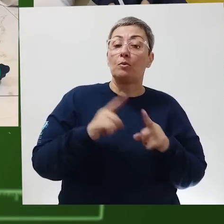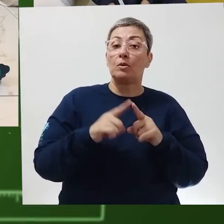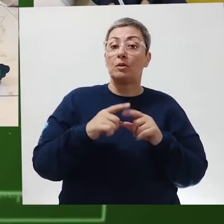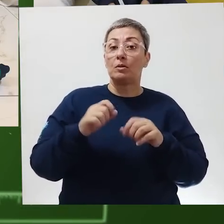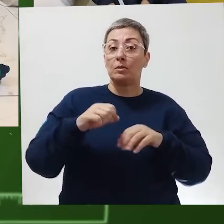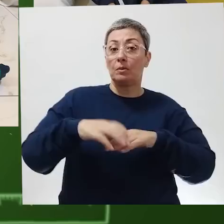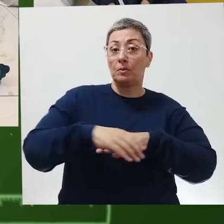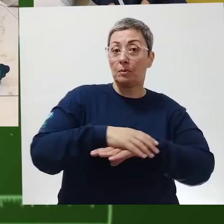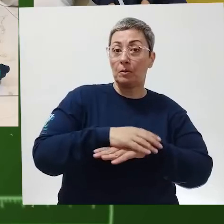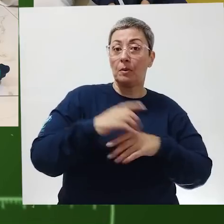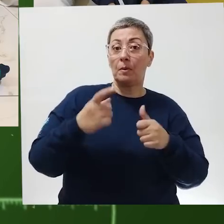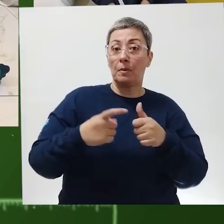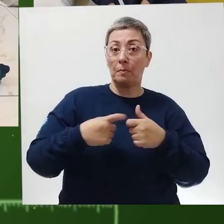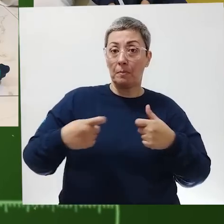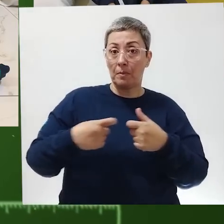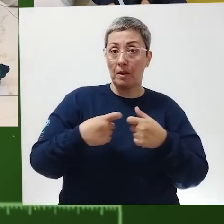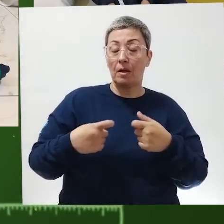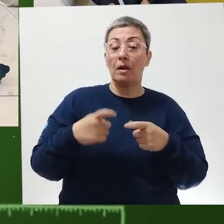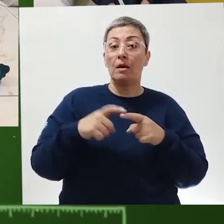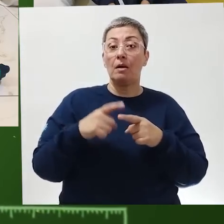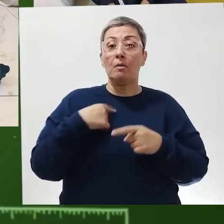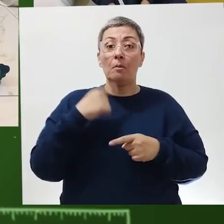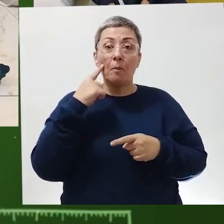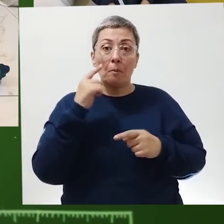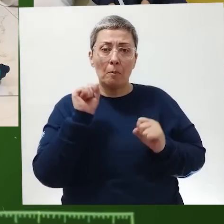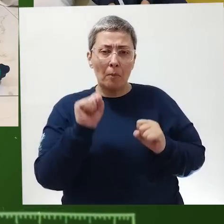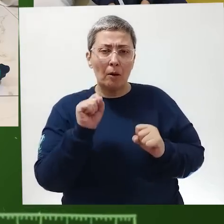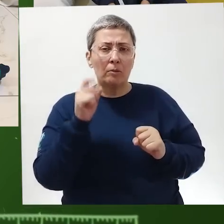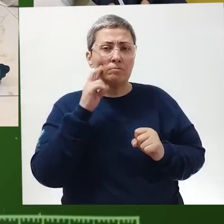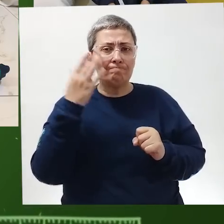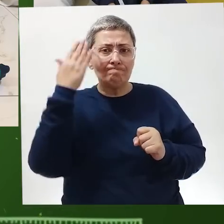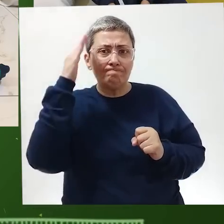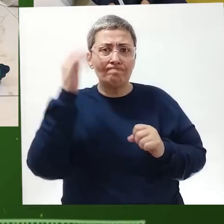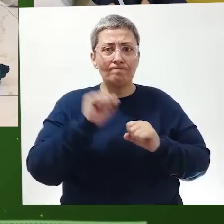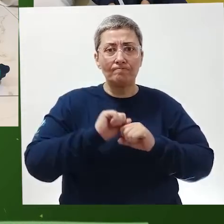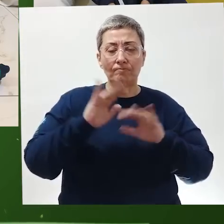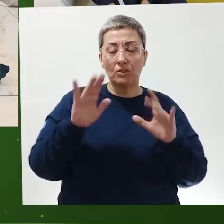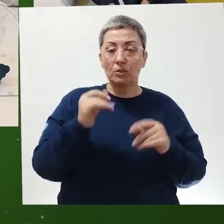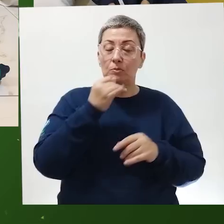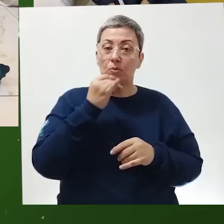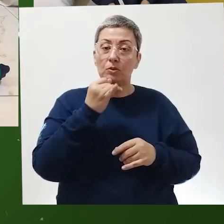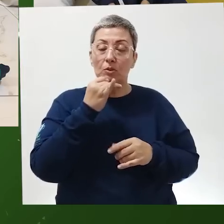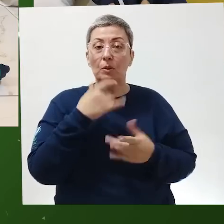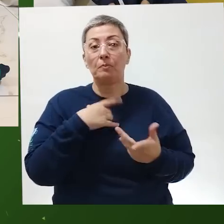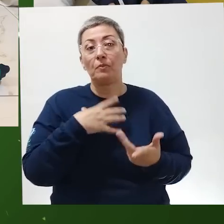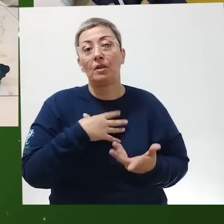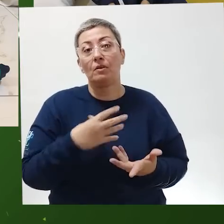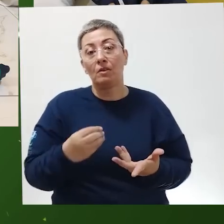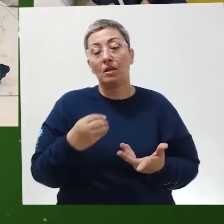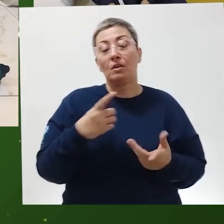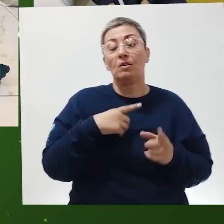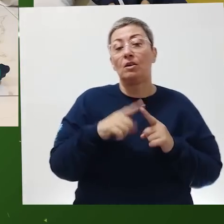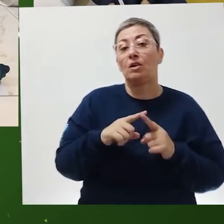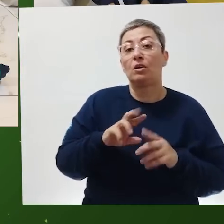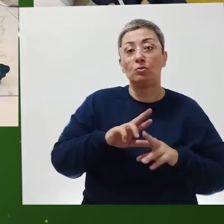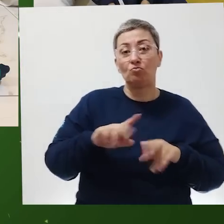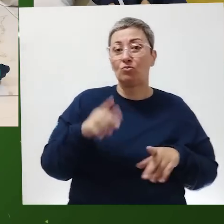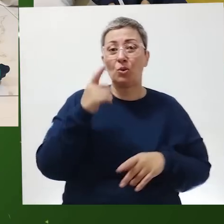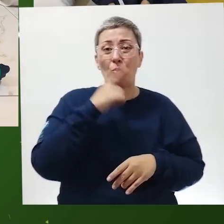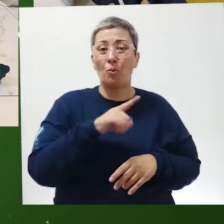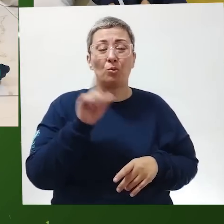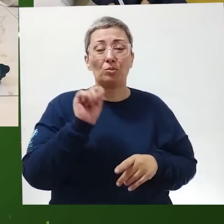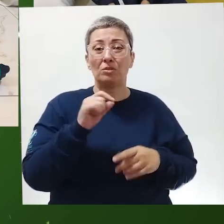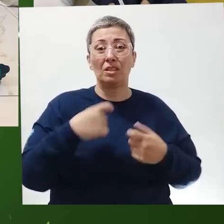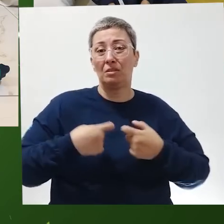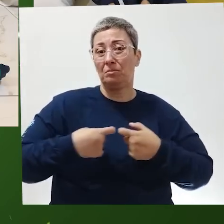colocando as meias nos pés, para que você possa entender. Então, por exemplo, meu filho, ele não consegue